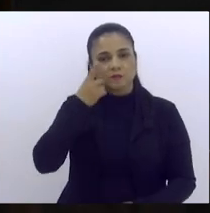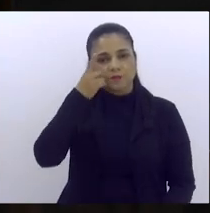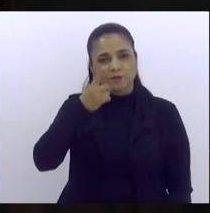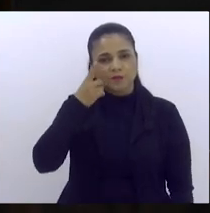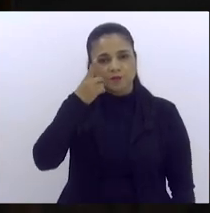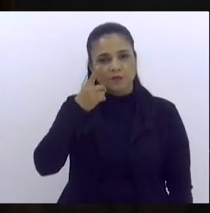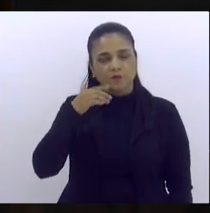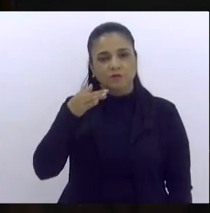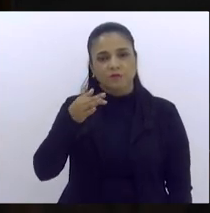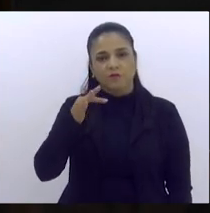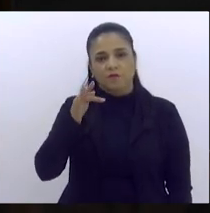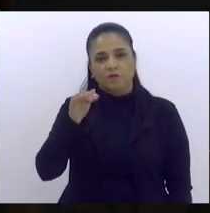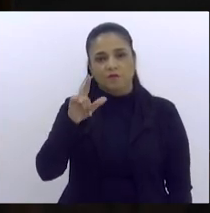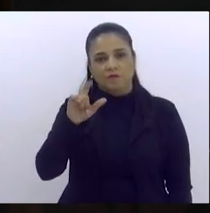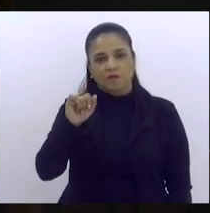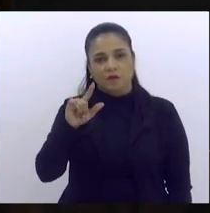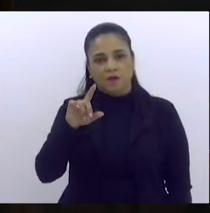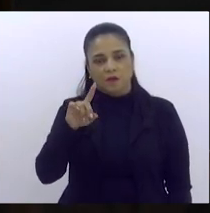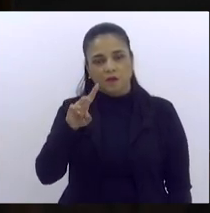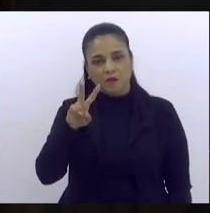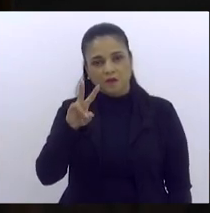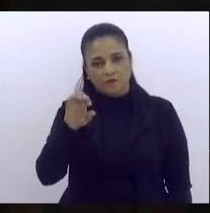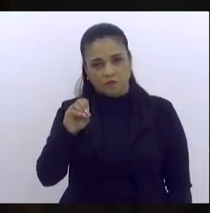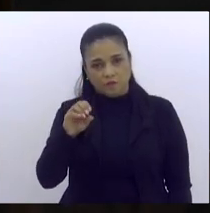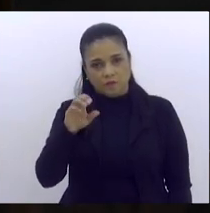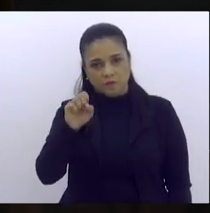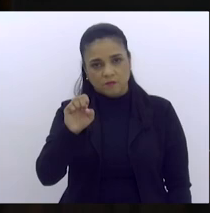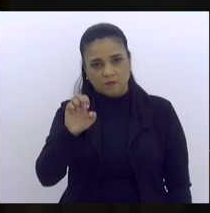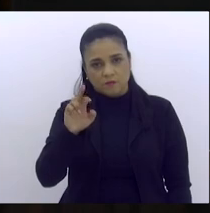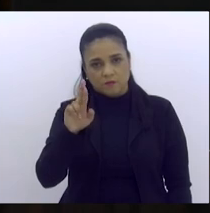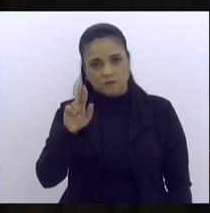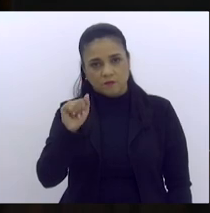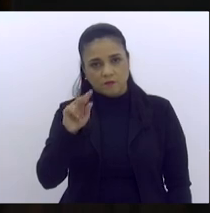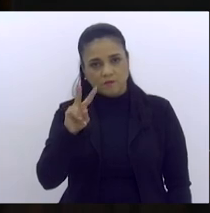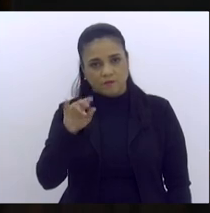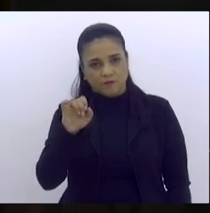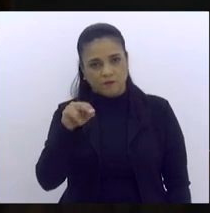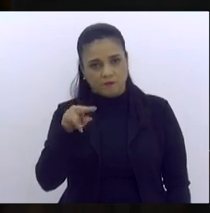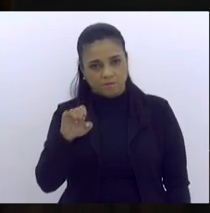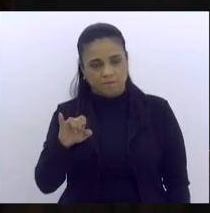deputado Flávio Serafini. Saiu. Márcio Galber.